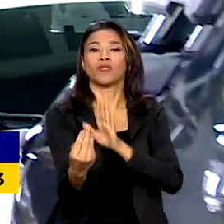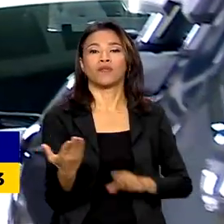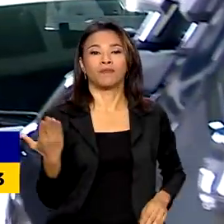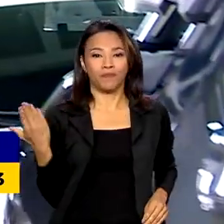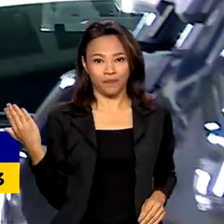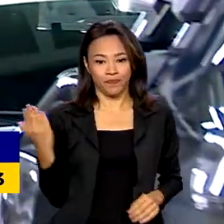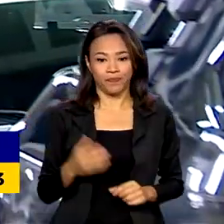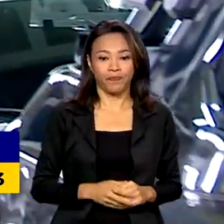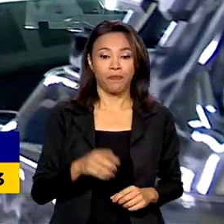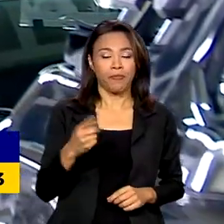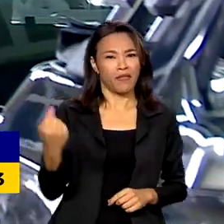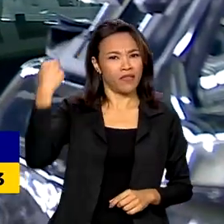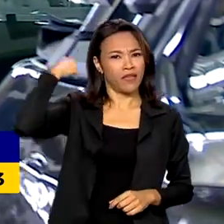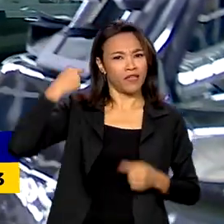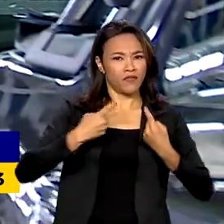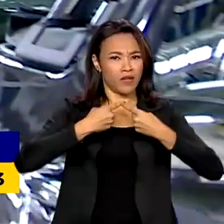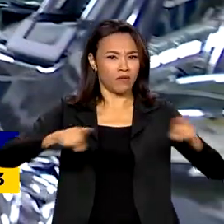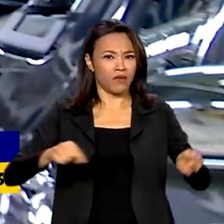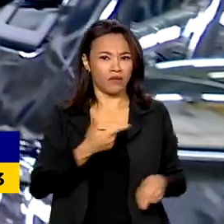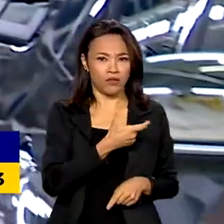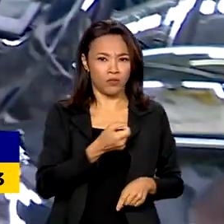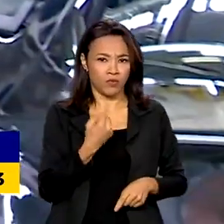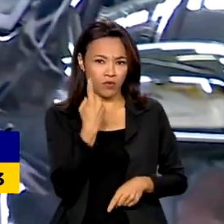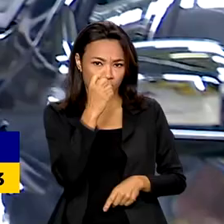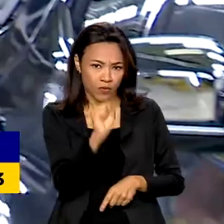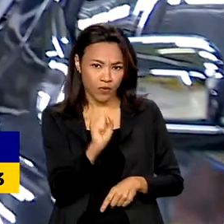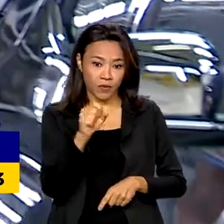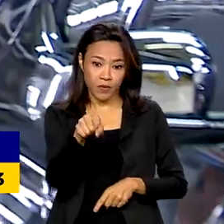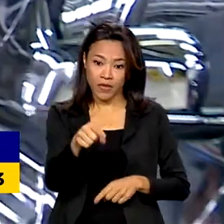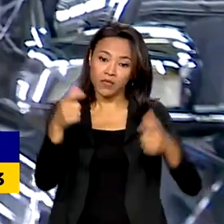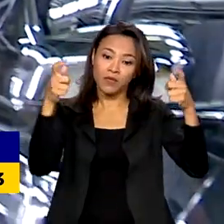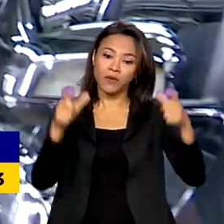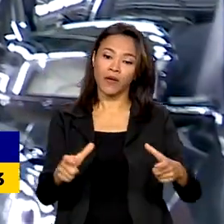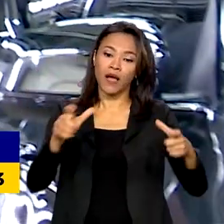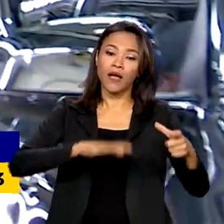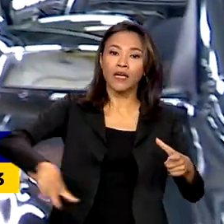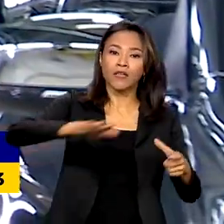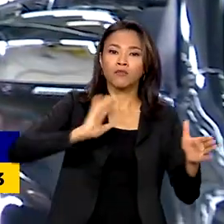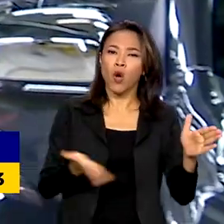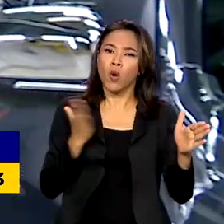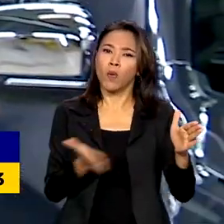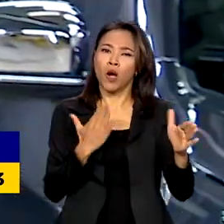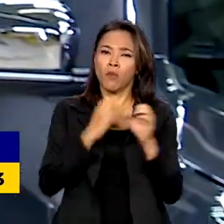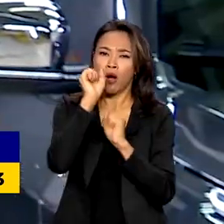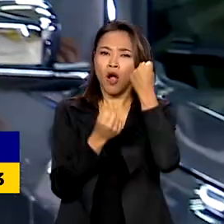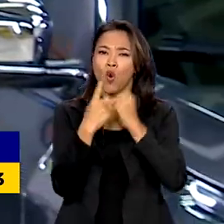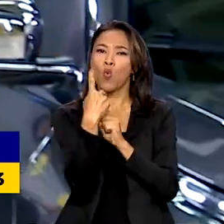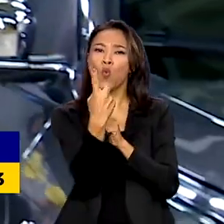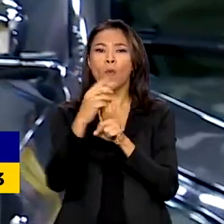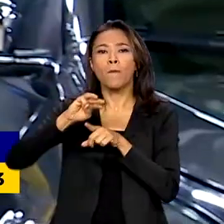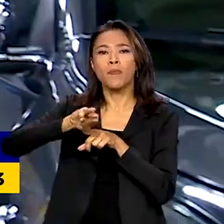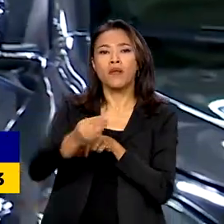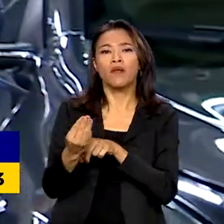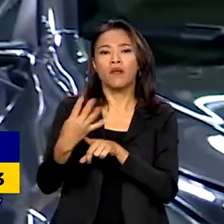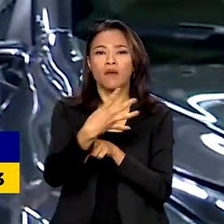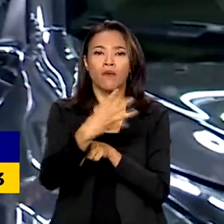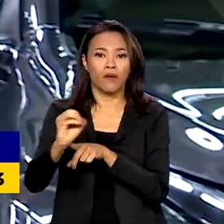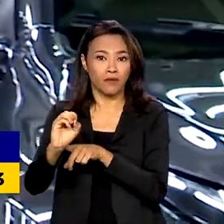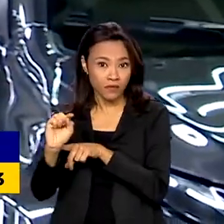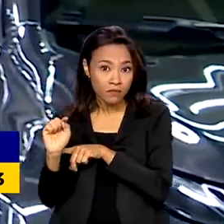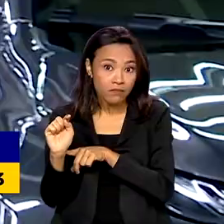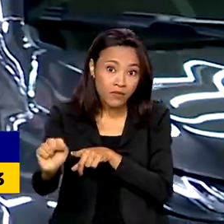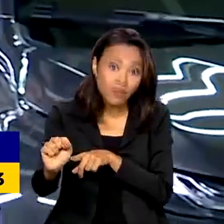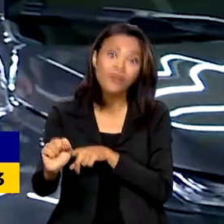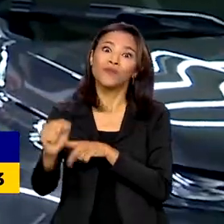foi inaugurado em 2018, o polo automotivo de Goiânia já produziu 1 milhão e 400 mil